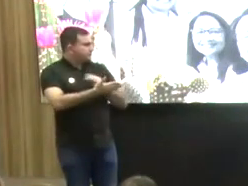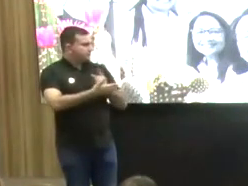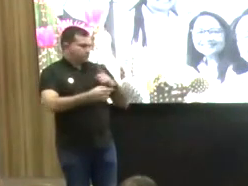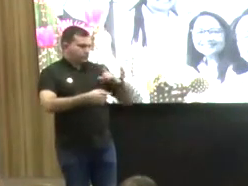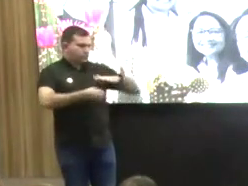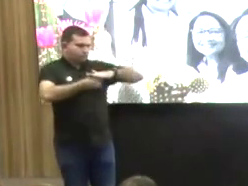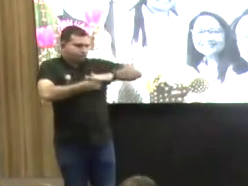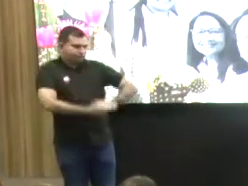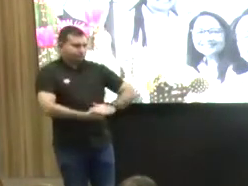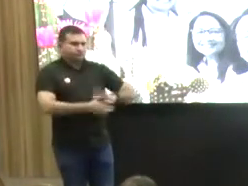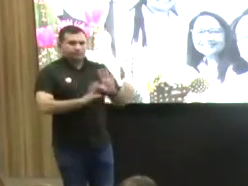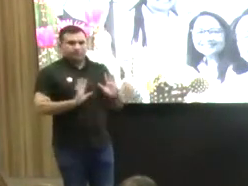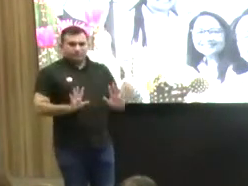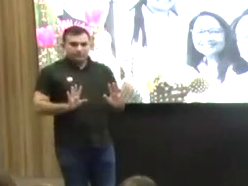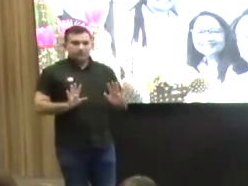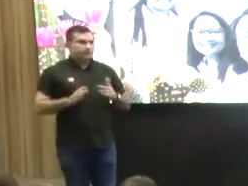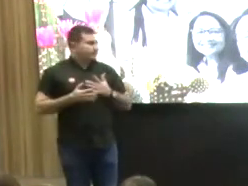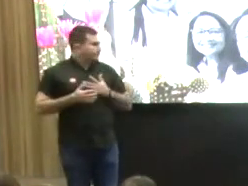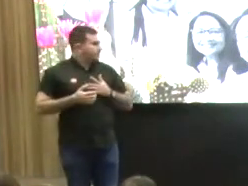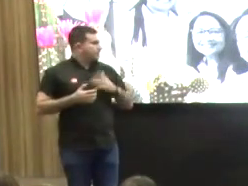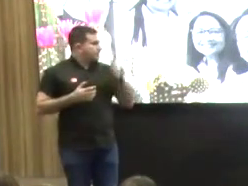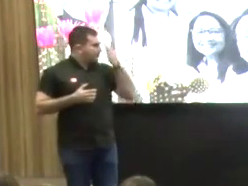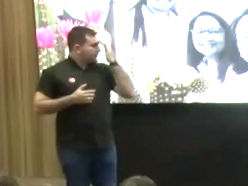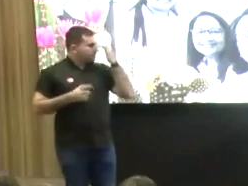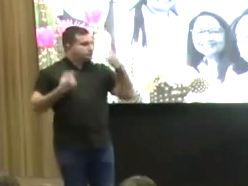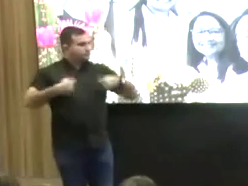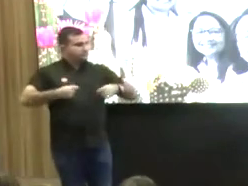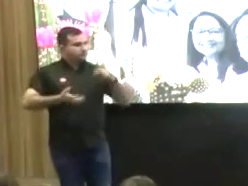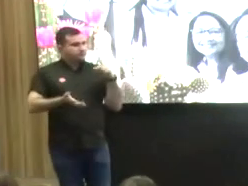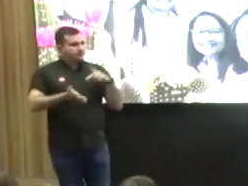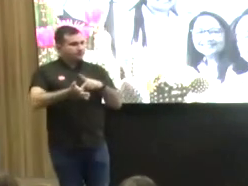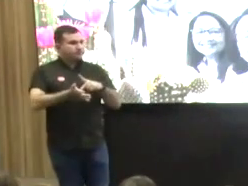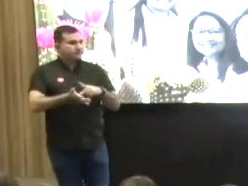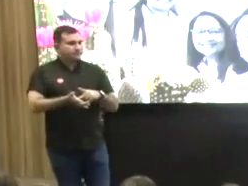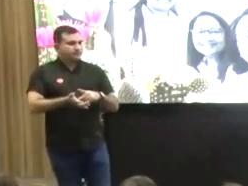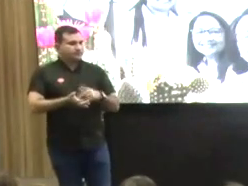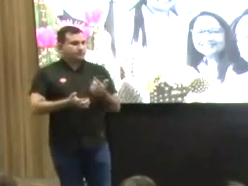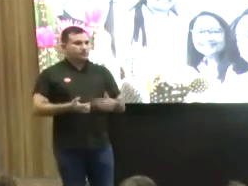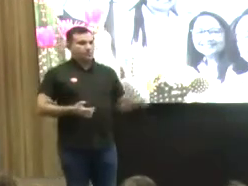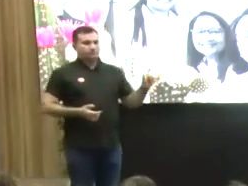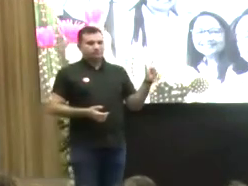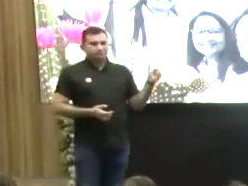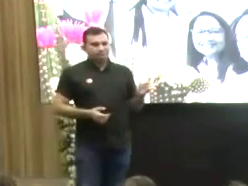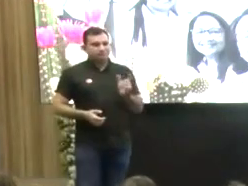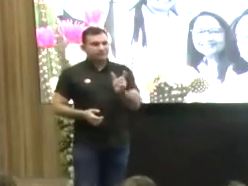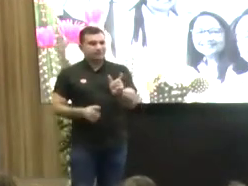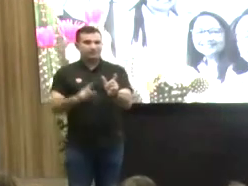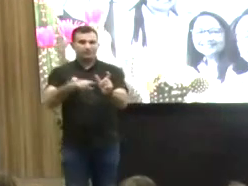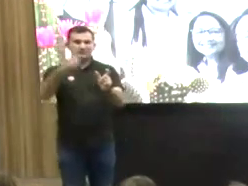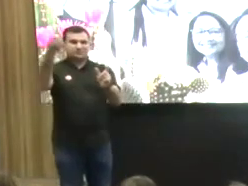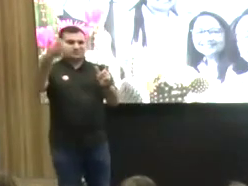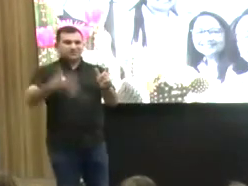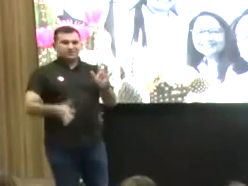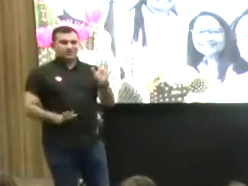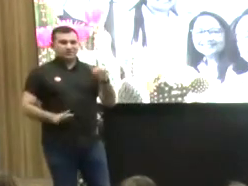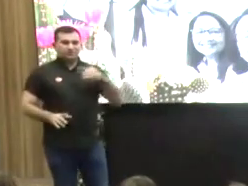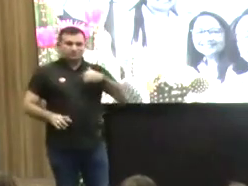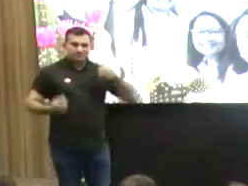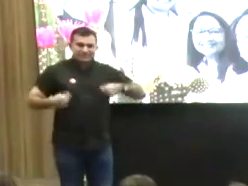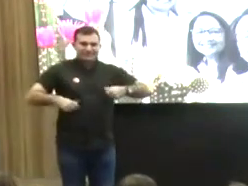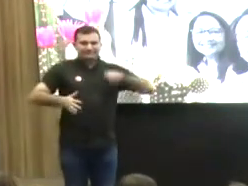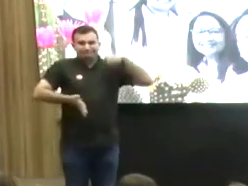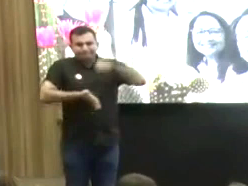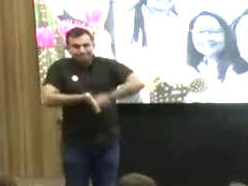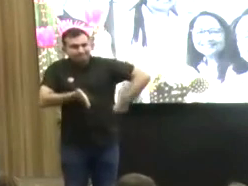não é? Eu acho que tem que resistir, não tenho outra palavra para dizer para você. Tem que resistir,